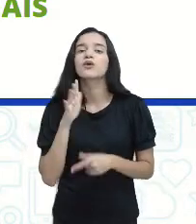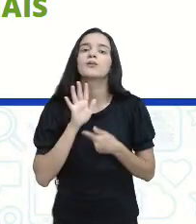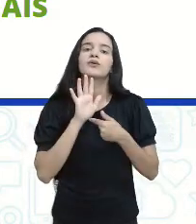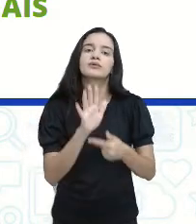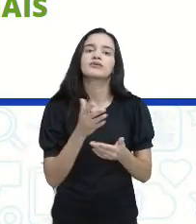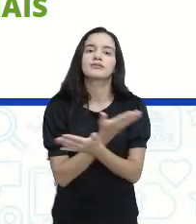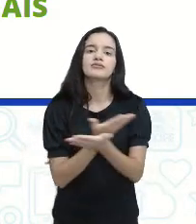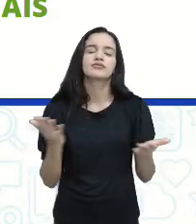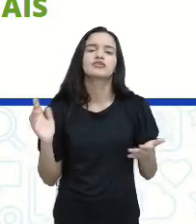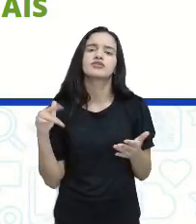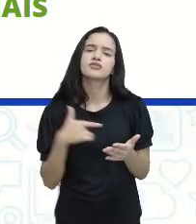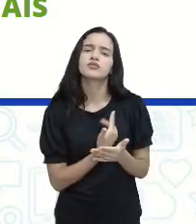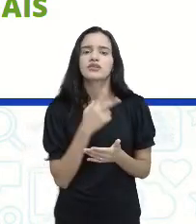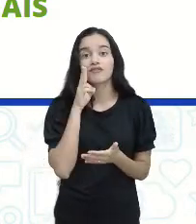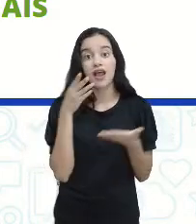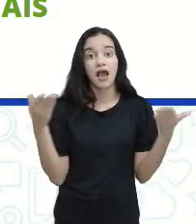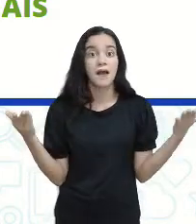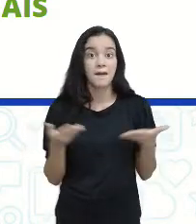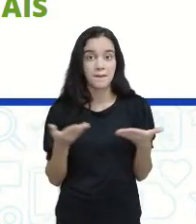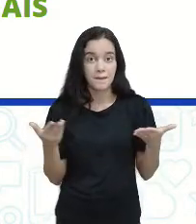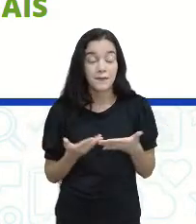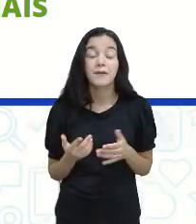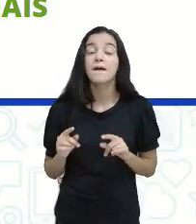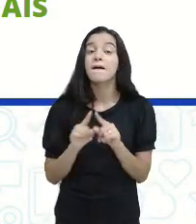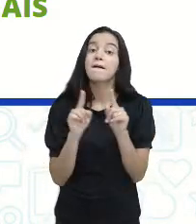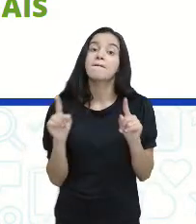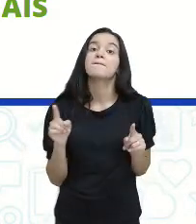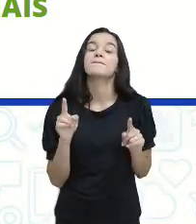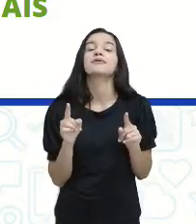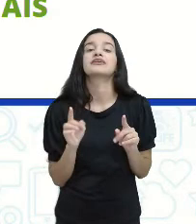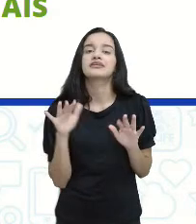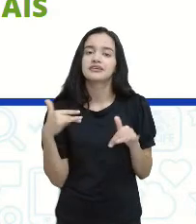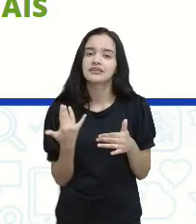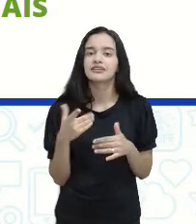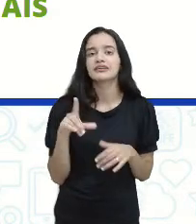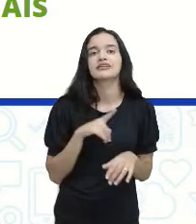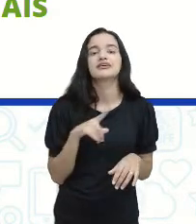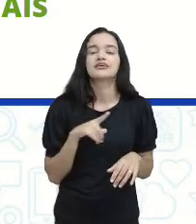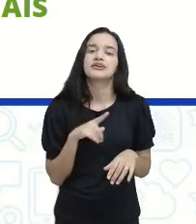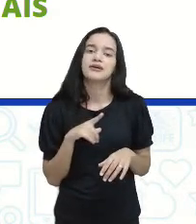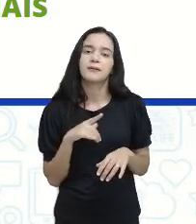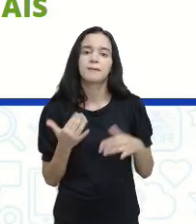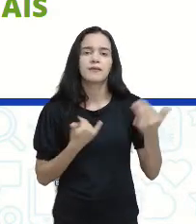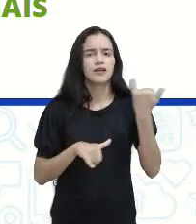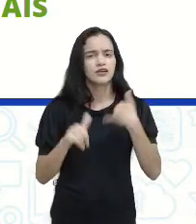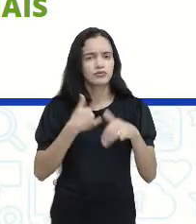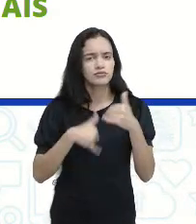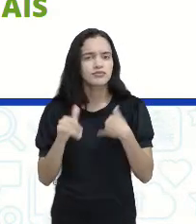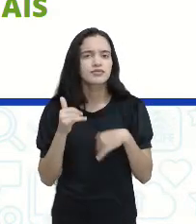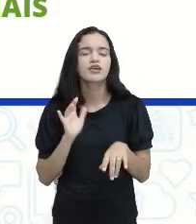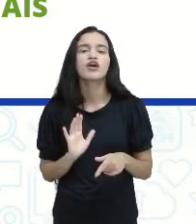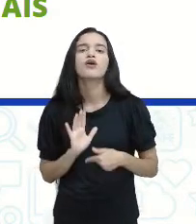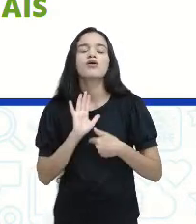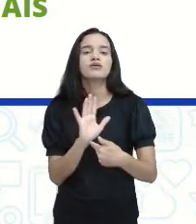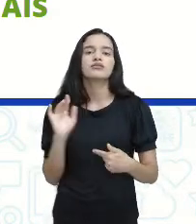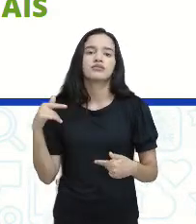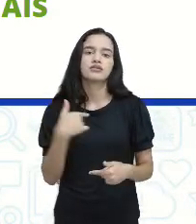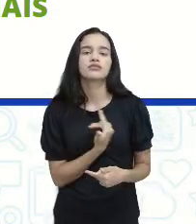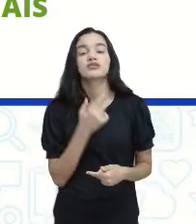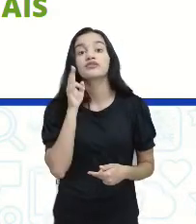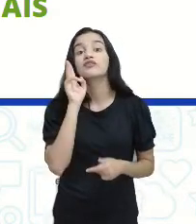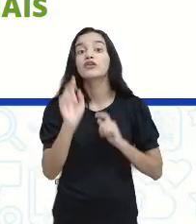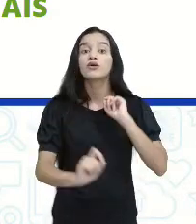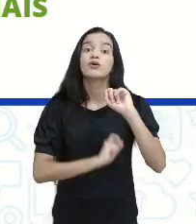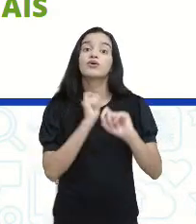exatamente essa daí que a gente está vendo agora. Sendo que essa, ao invés de ter os elementos químicos à amostra, né, nós estamos vendo